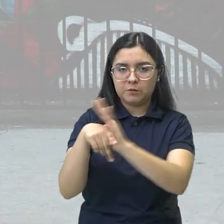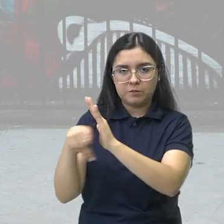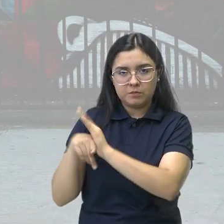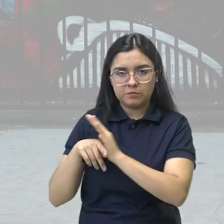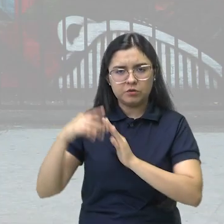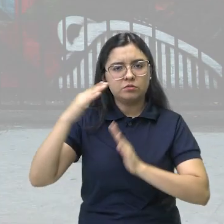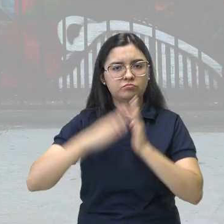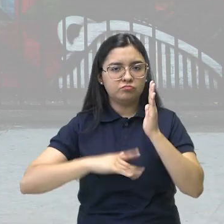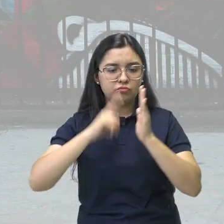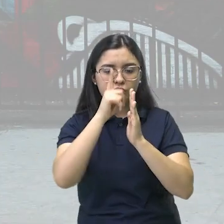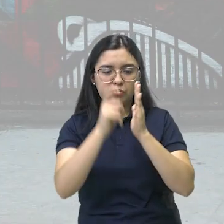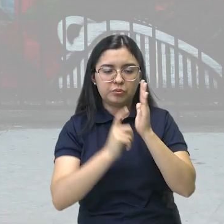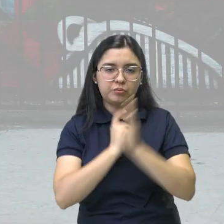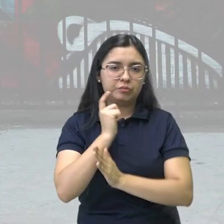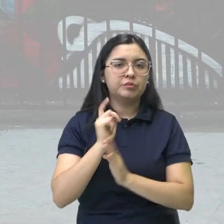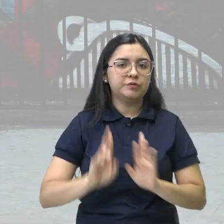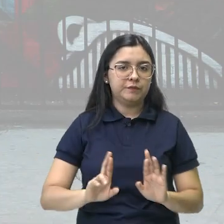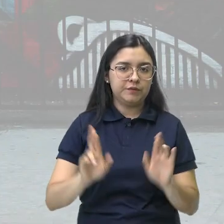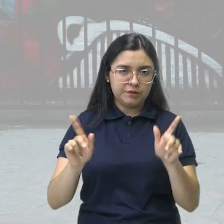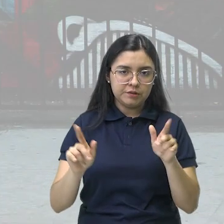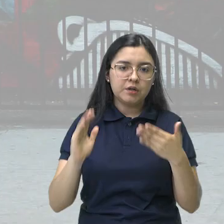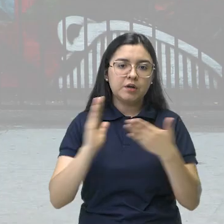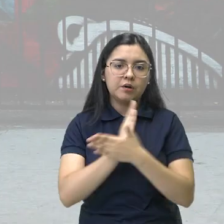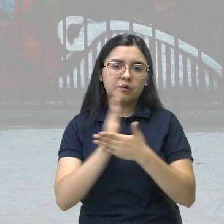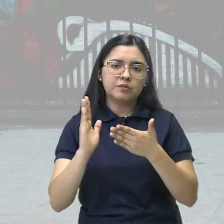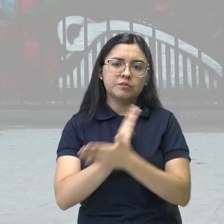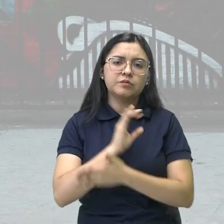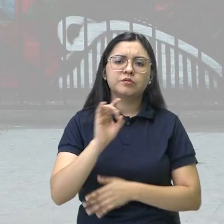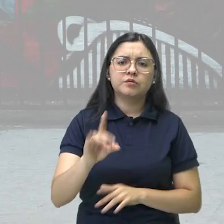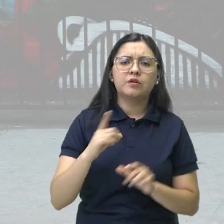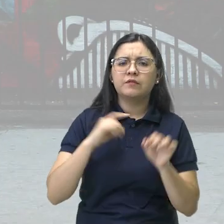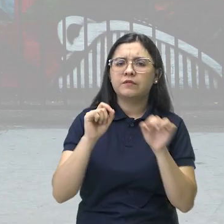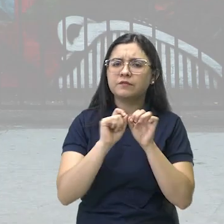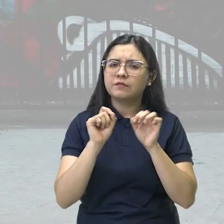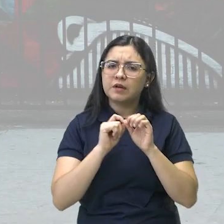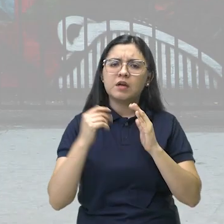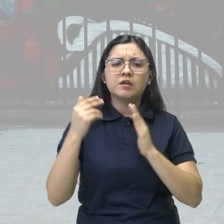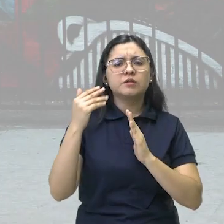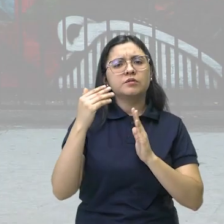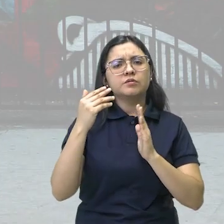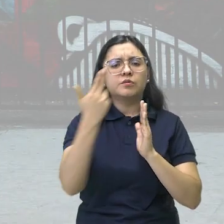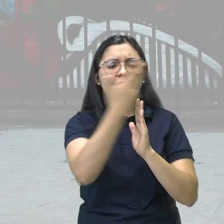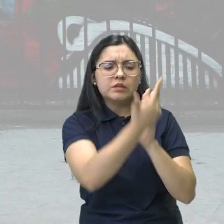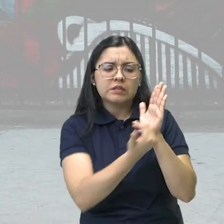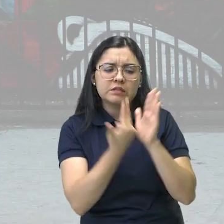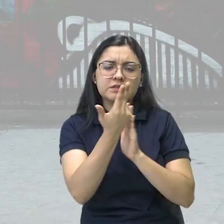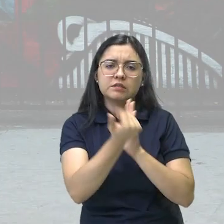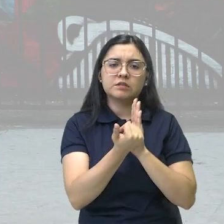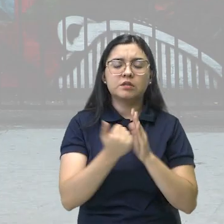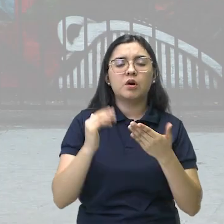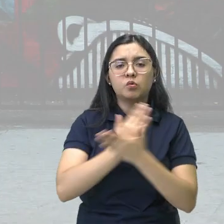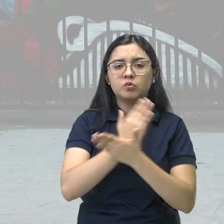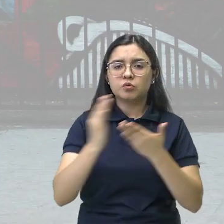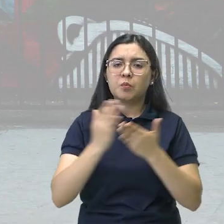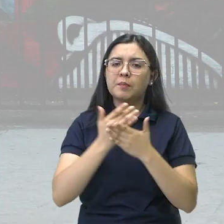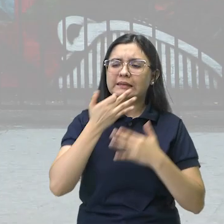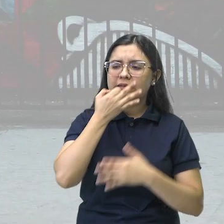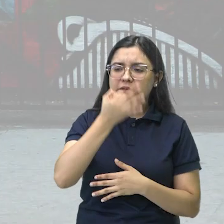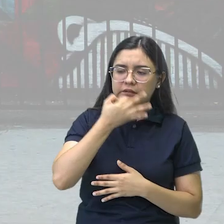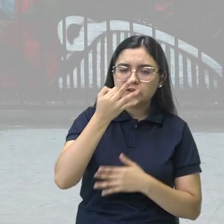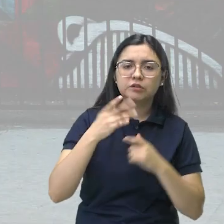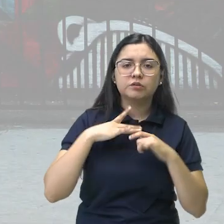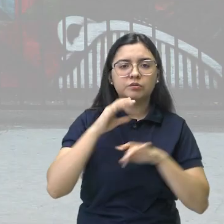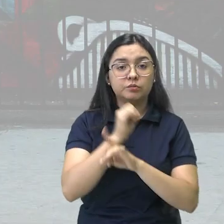próprio de pintar, certo? Alguns só fazem um desenho estético, outros fazem uma crítica